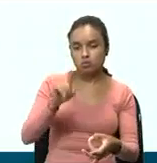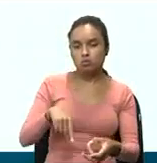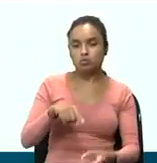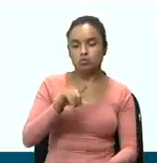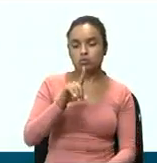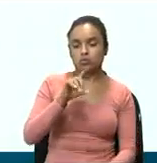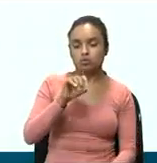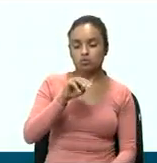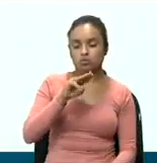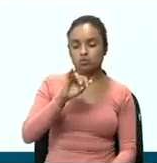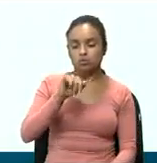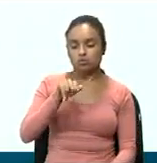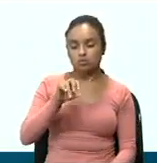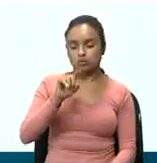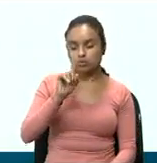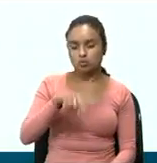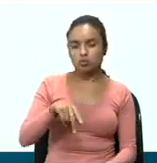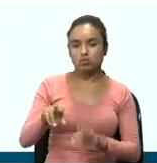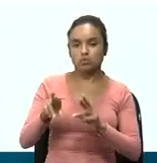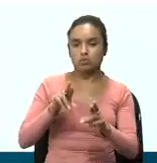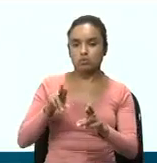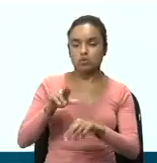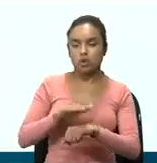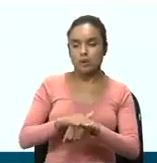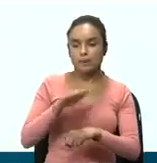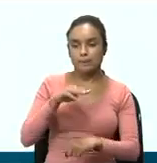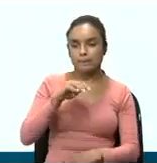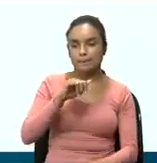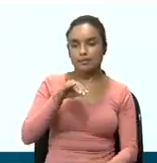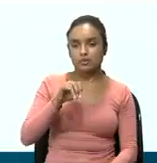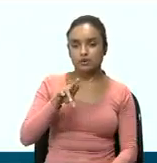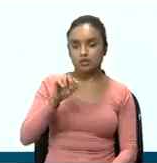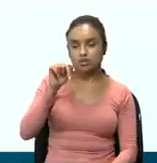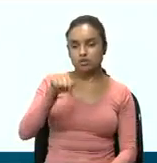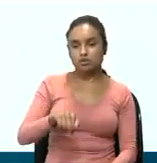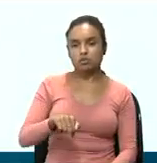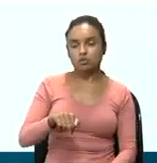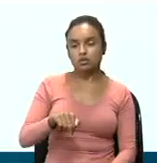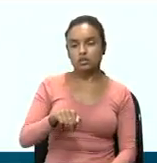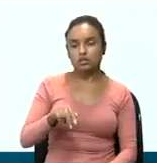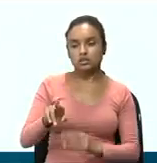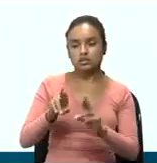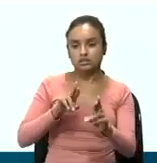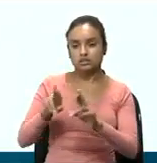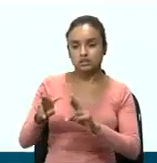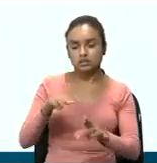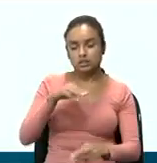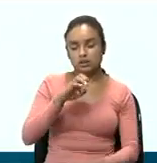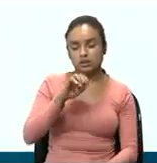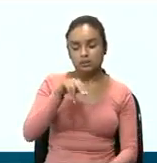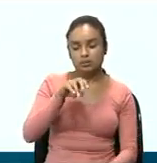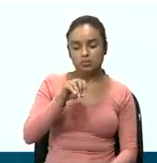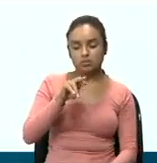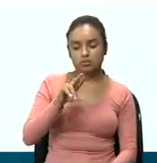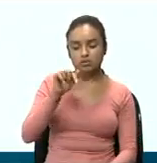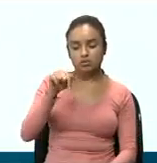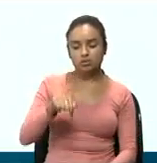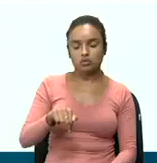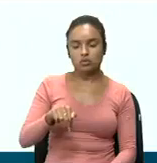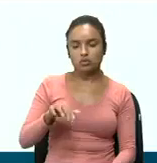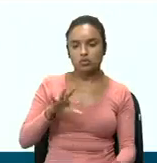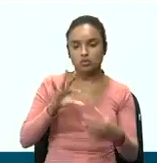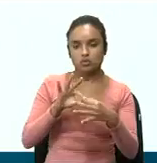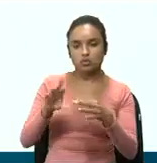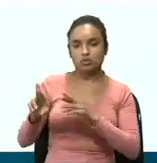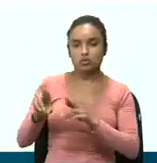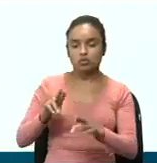domínio, a relação de ser maior, mas na imagem a relação de ser menor, acontece então que essa é uma